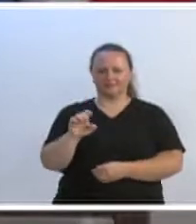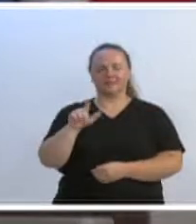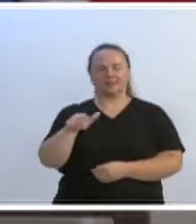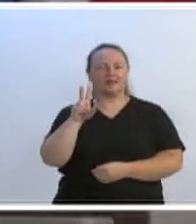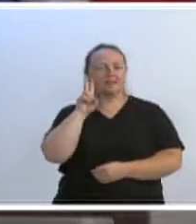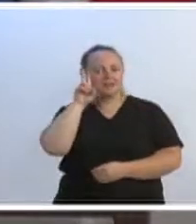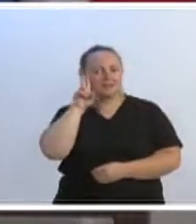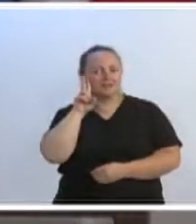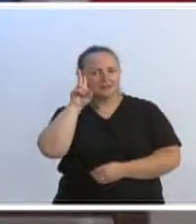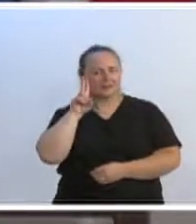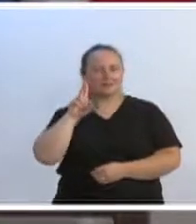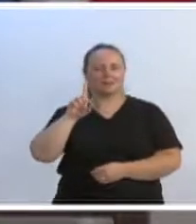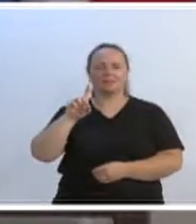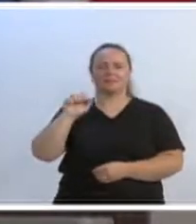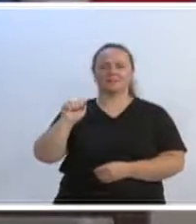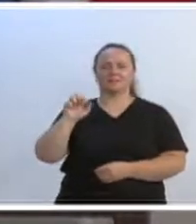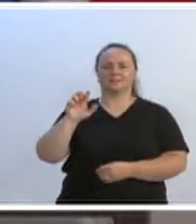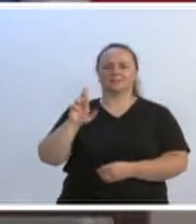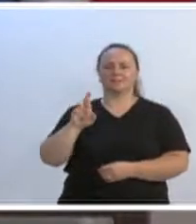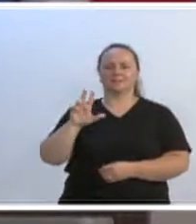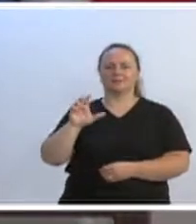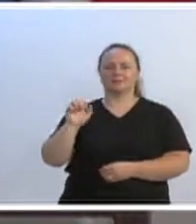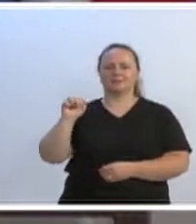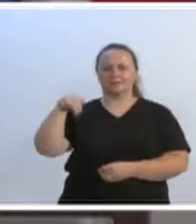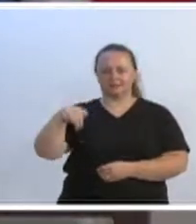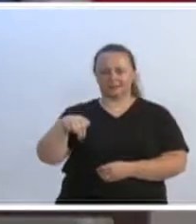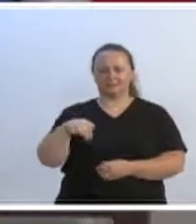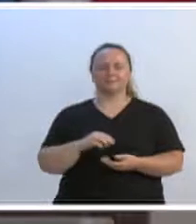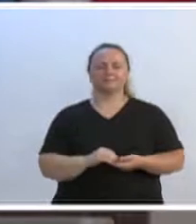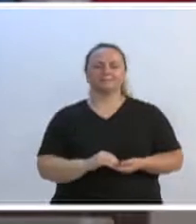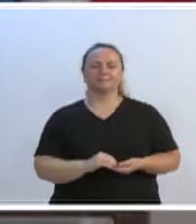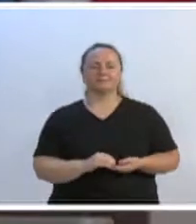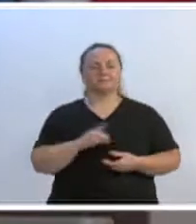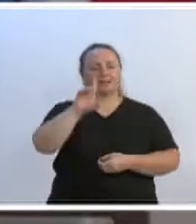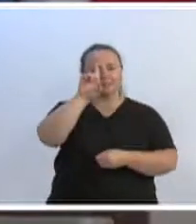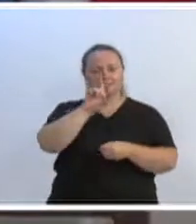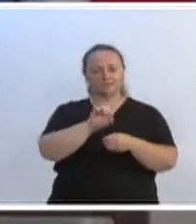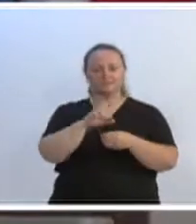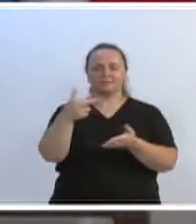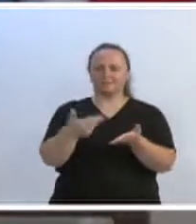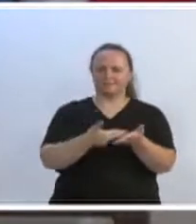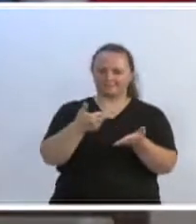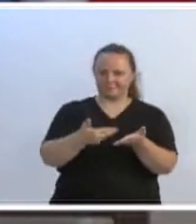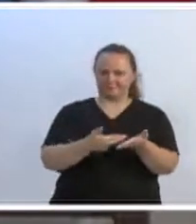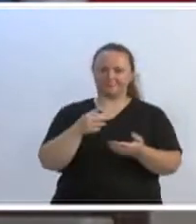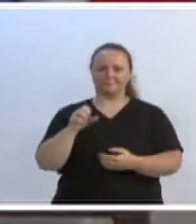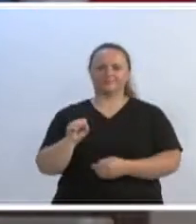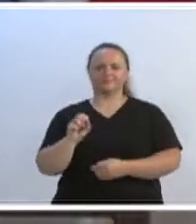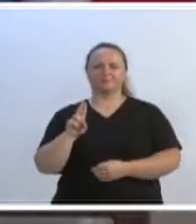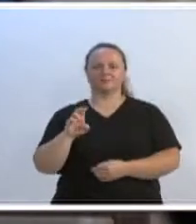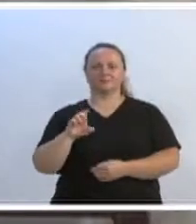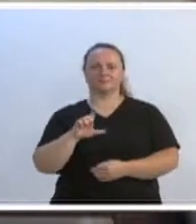1916 a 1917. Revista Vale do Itajaí, 1945